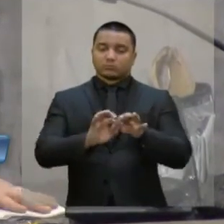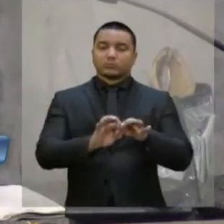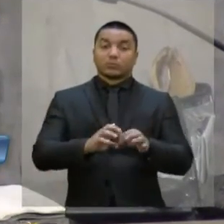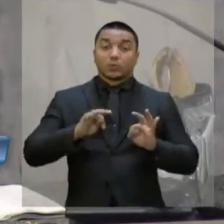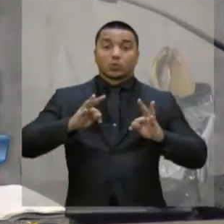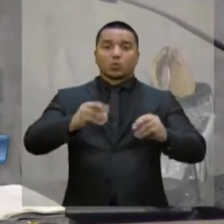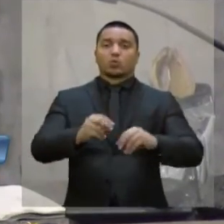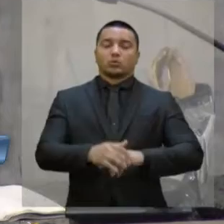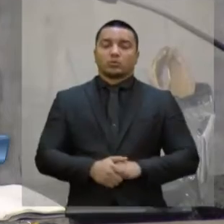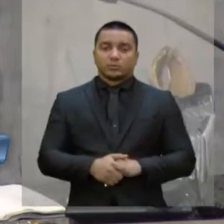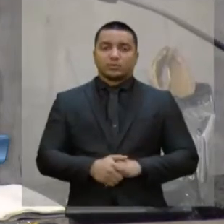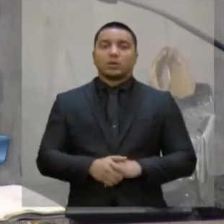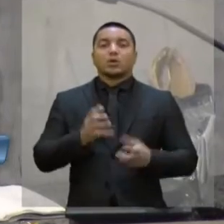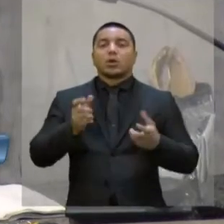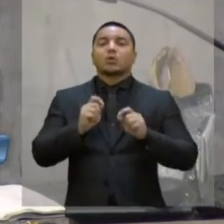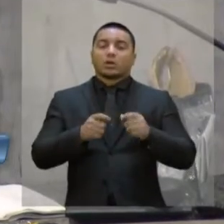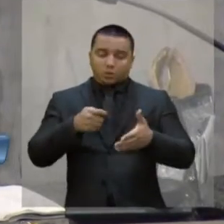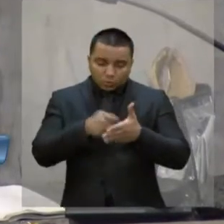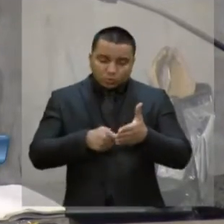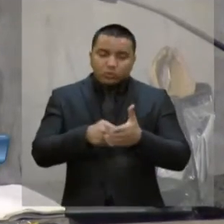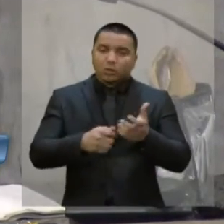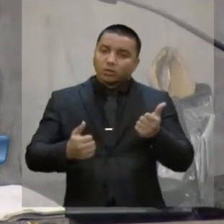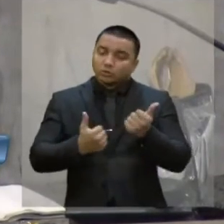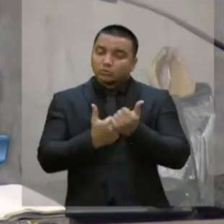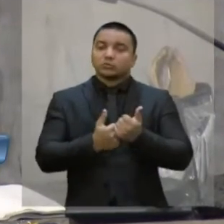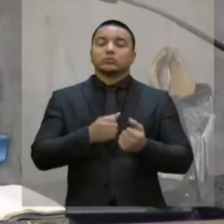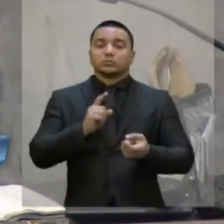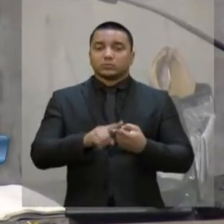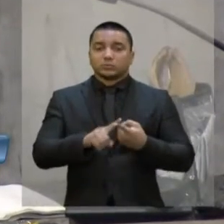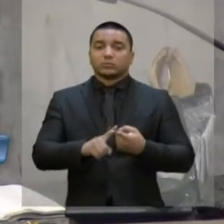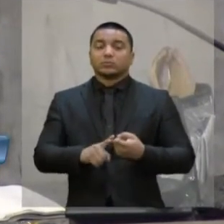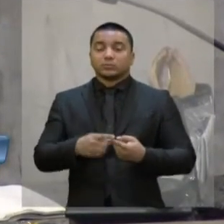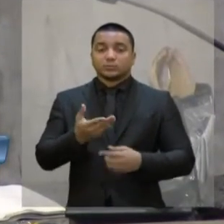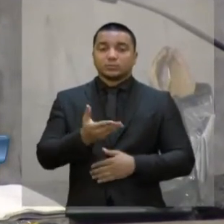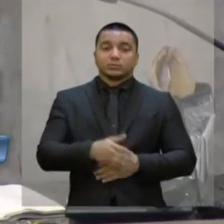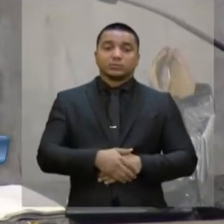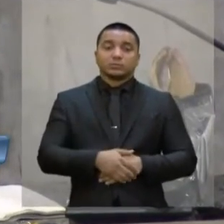comissões. Eu quero lutar junto com Vossa Excelência, apoiar